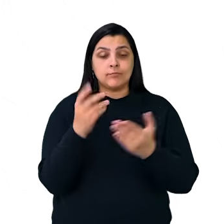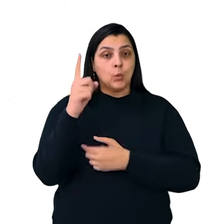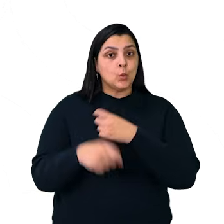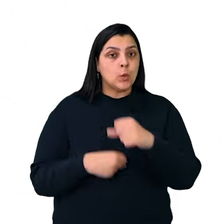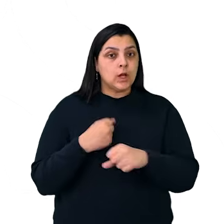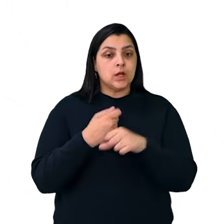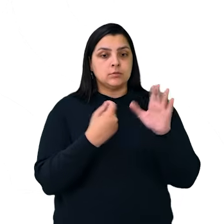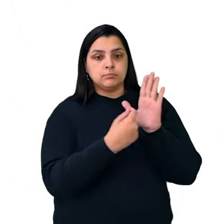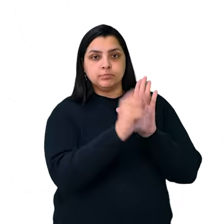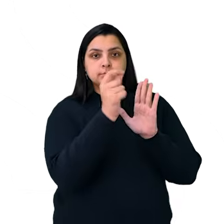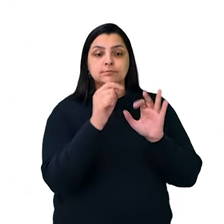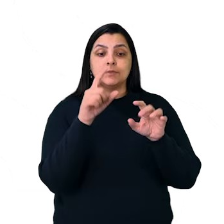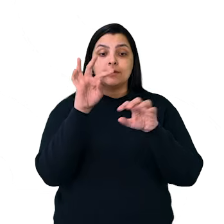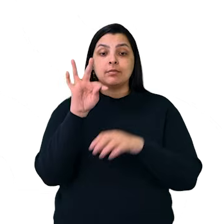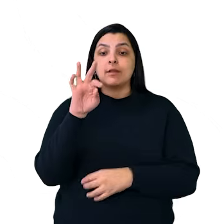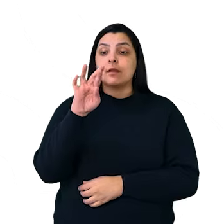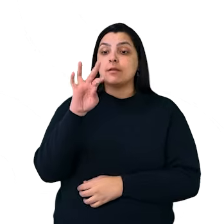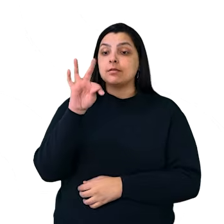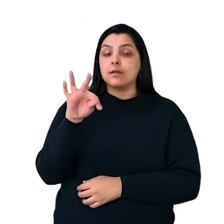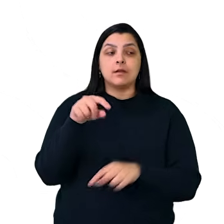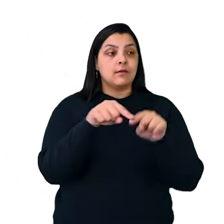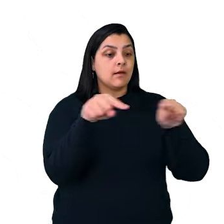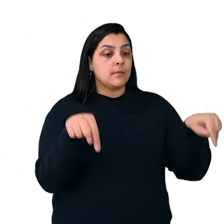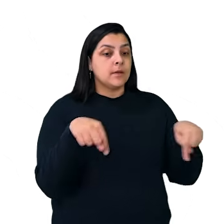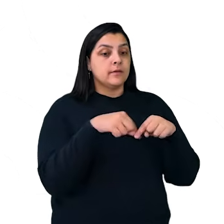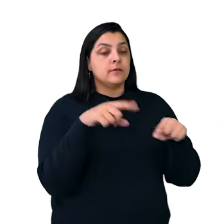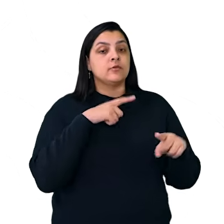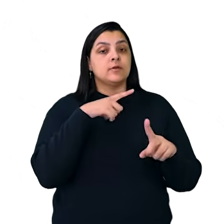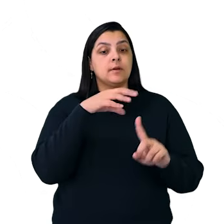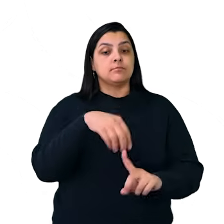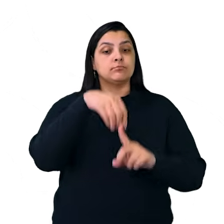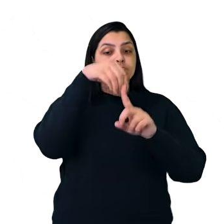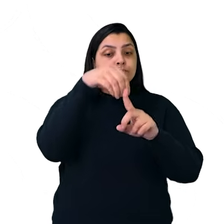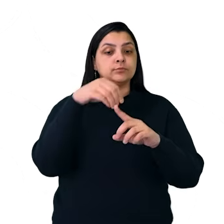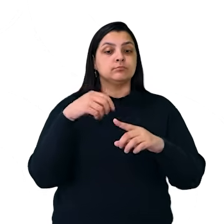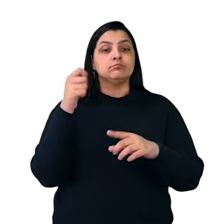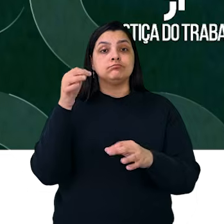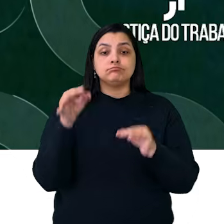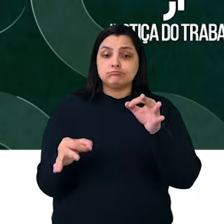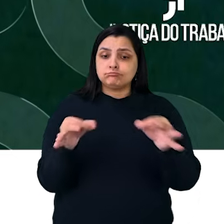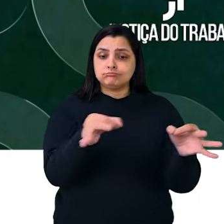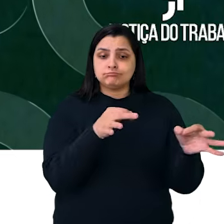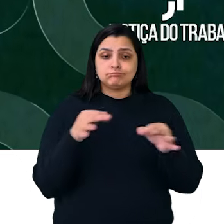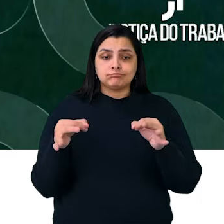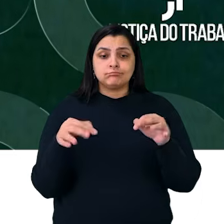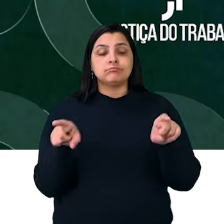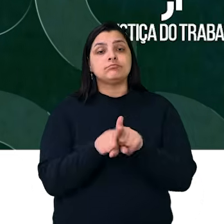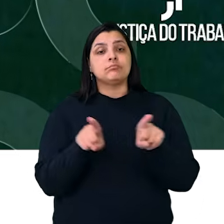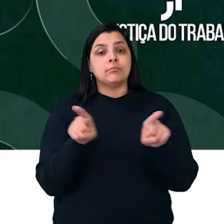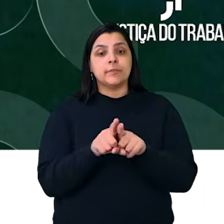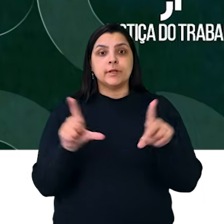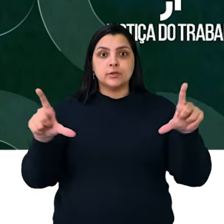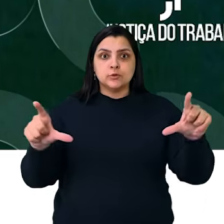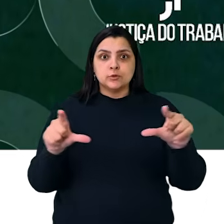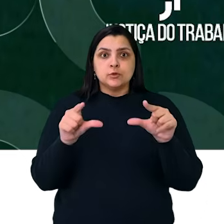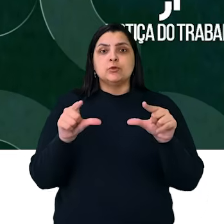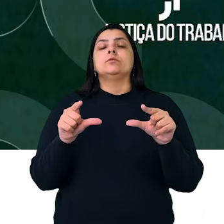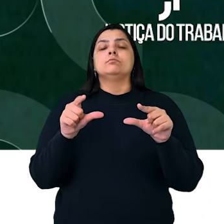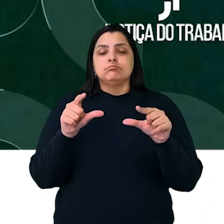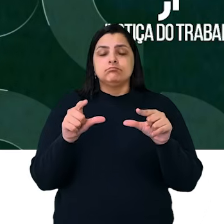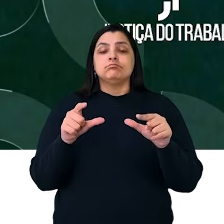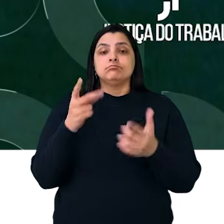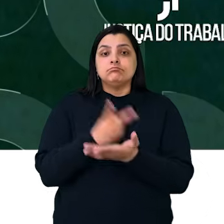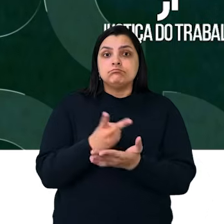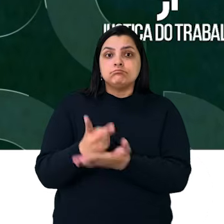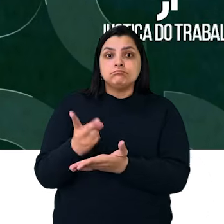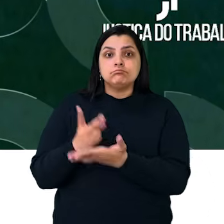concedido anualmente a tribunais e gabinetes que se destacarem na consolidação de jurisprudência e na racionalização do julgamento